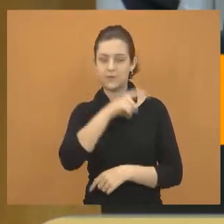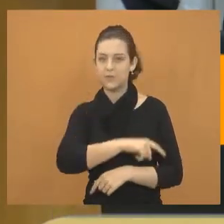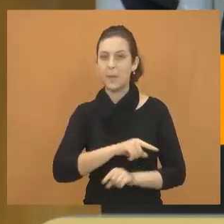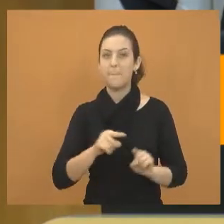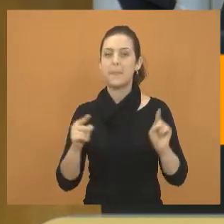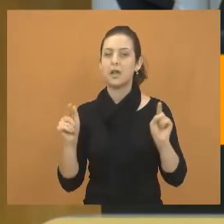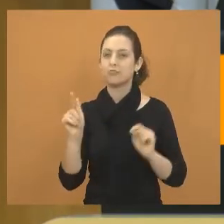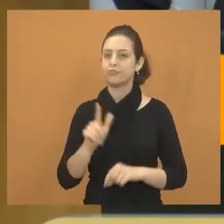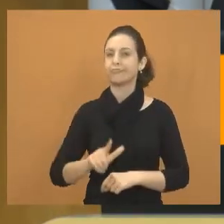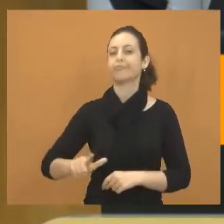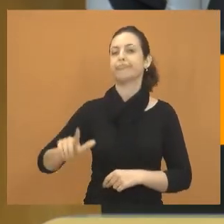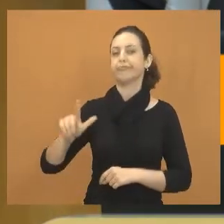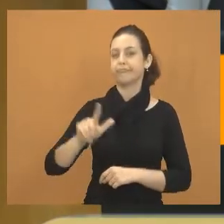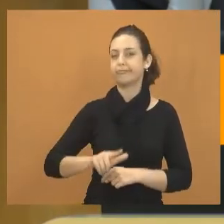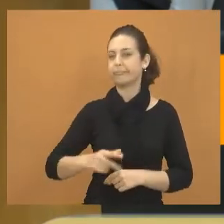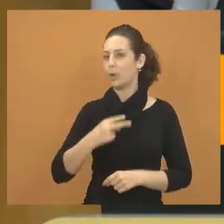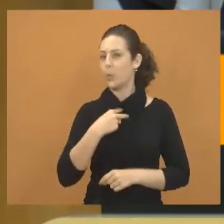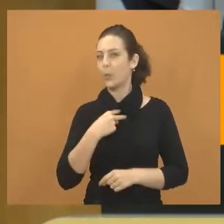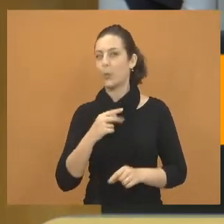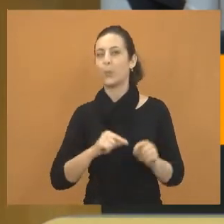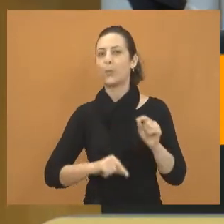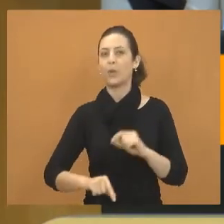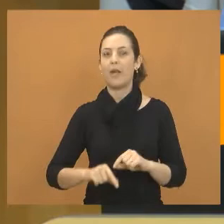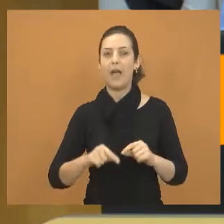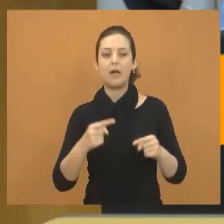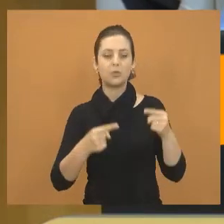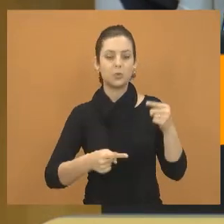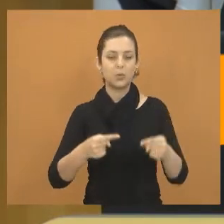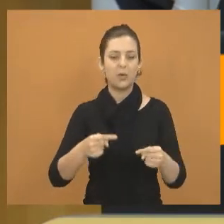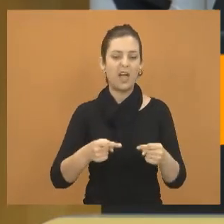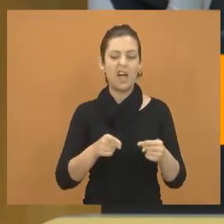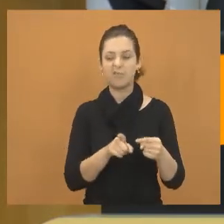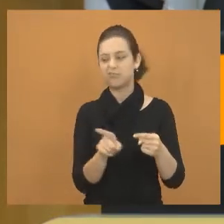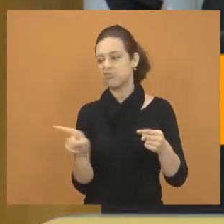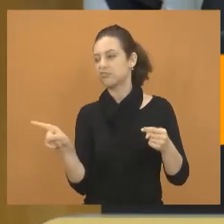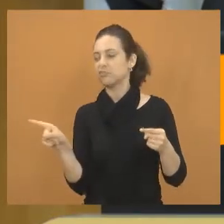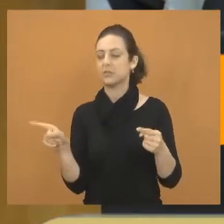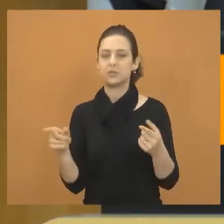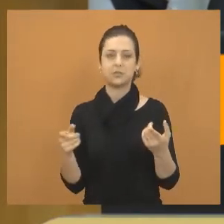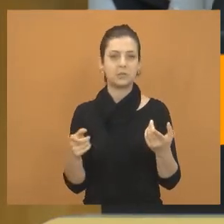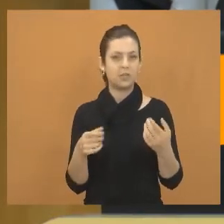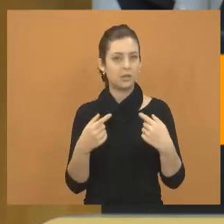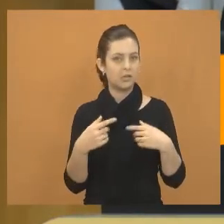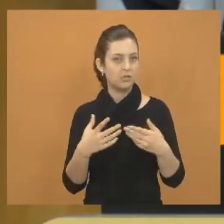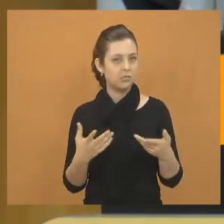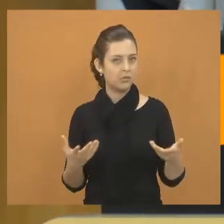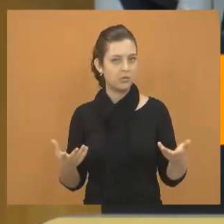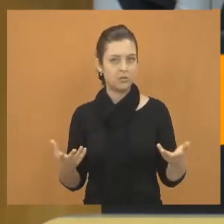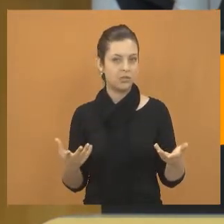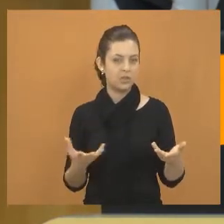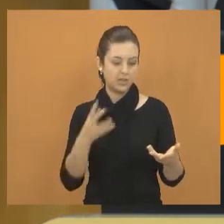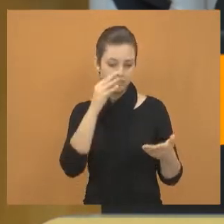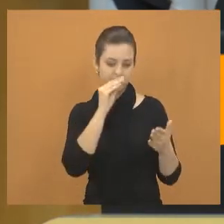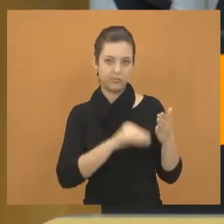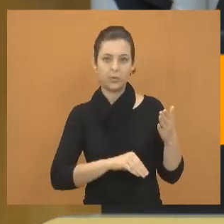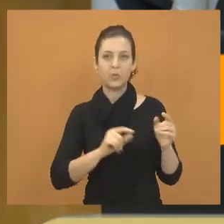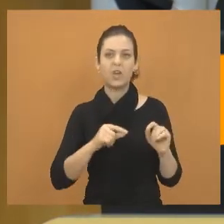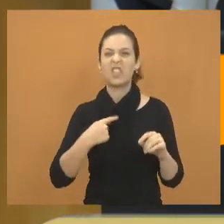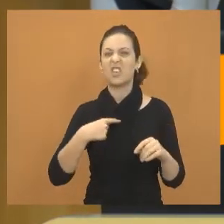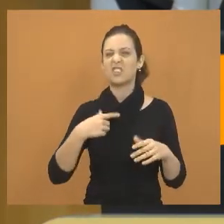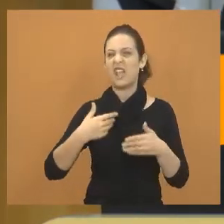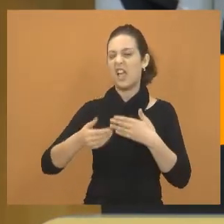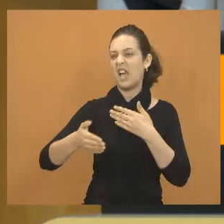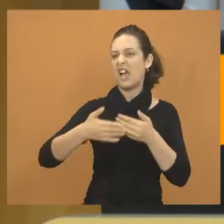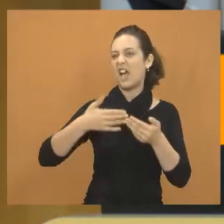Mas, logicamente, a gente não pode também fugir do debate, porque senão a gente passa uma imagem de que assim, ah,